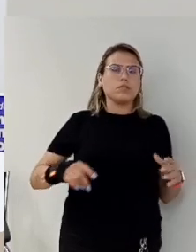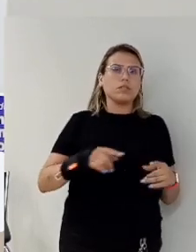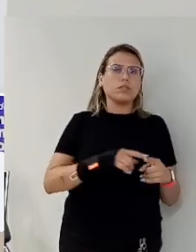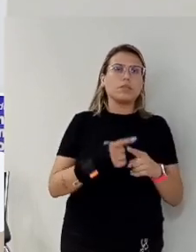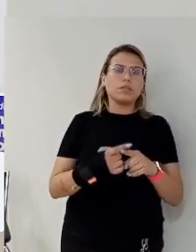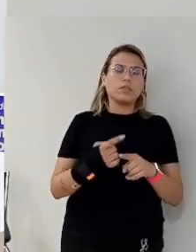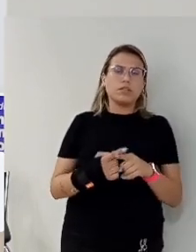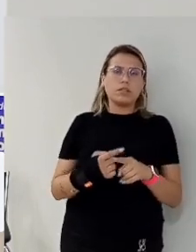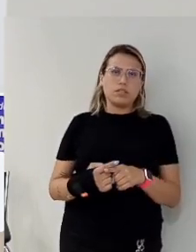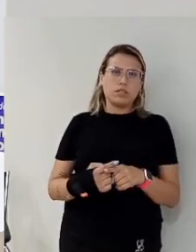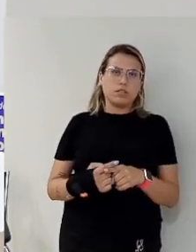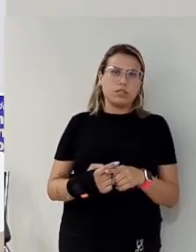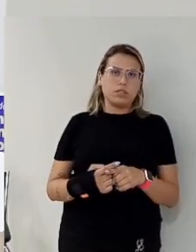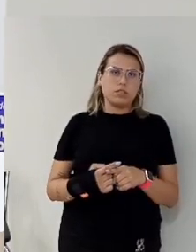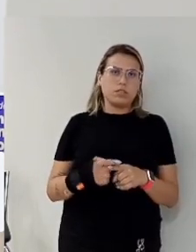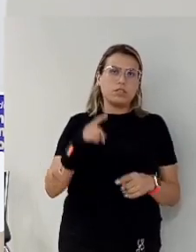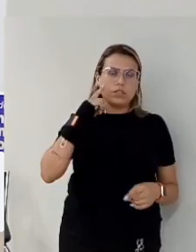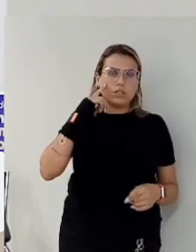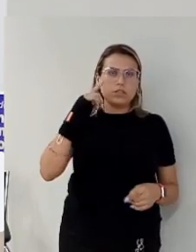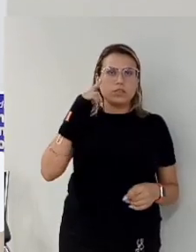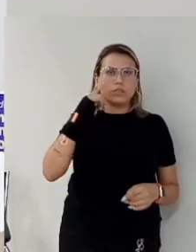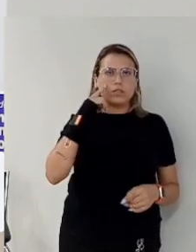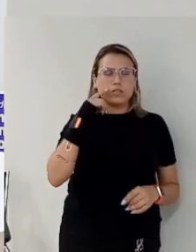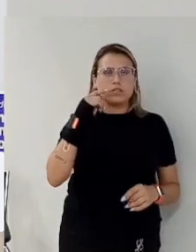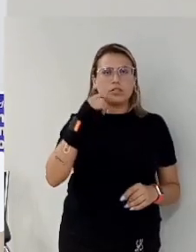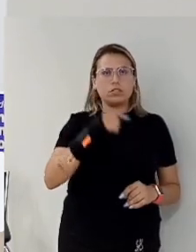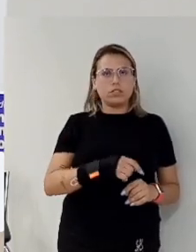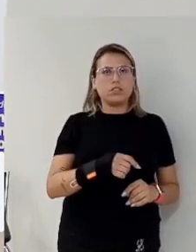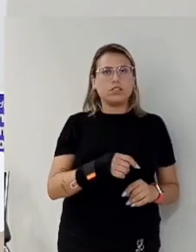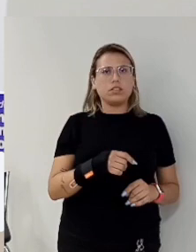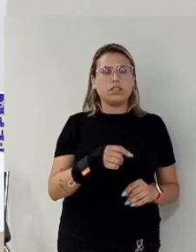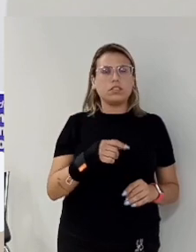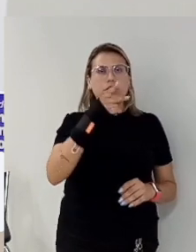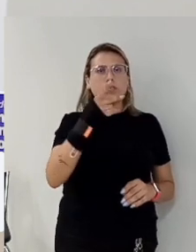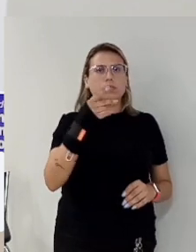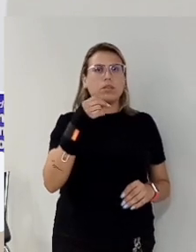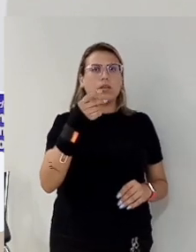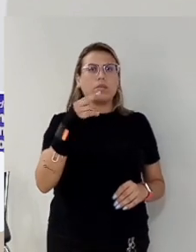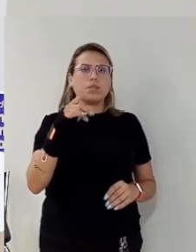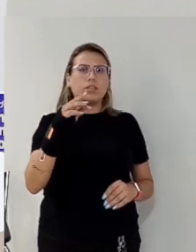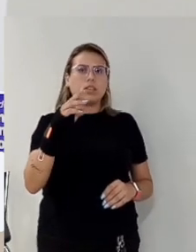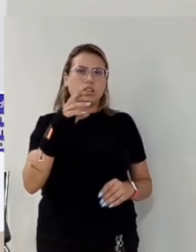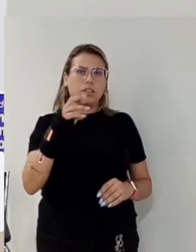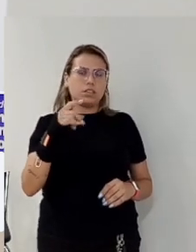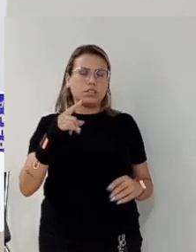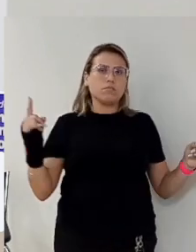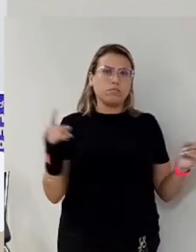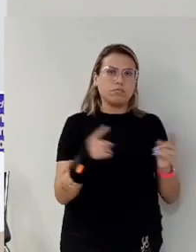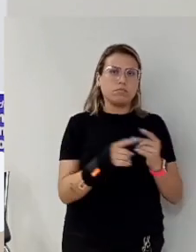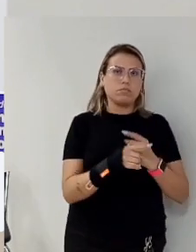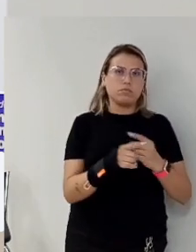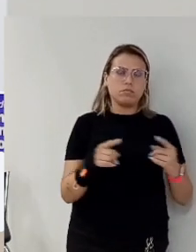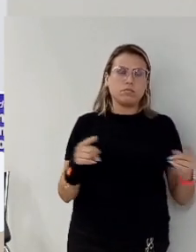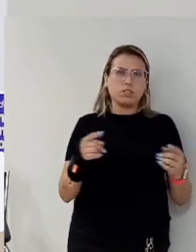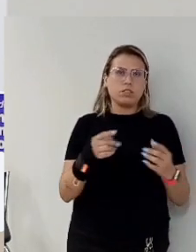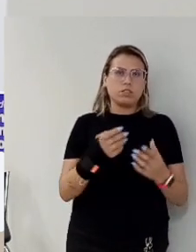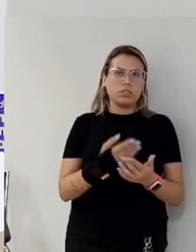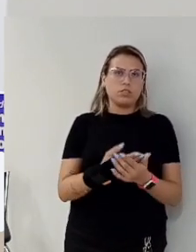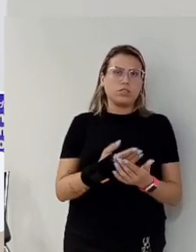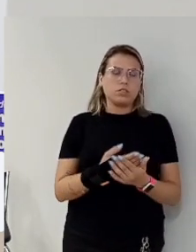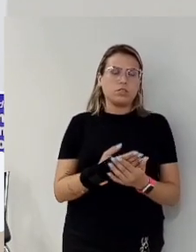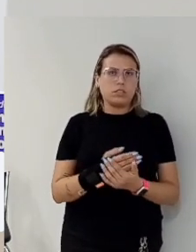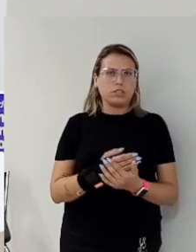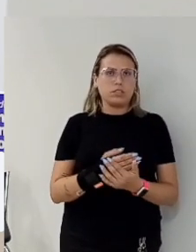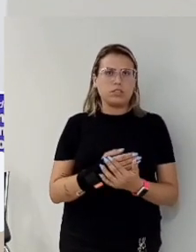quê Porque todo dia né Essa comidade das populares da Vila ela trafega com seus estudantes para aquelas